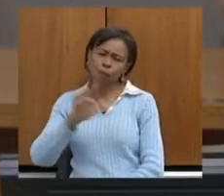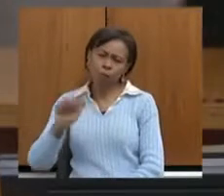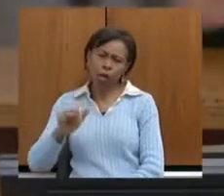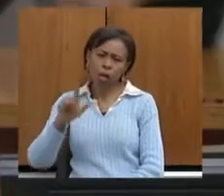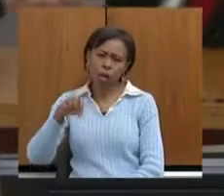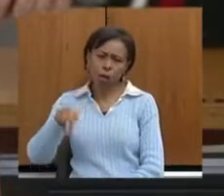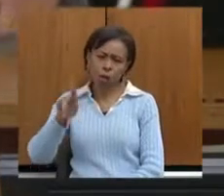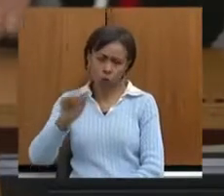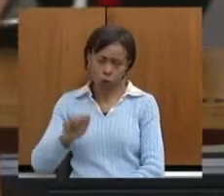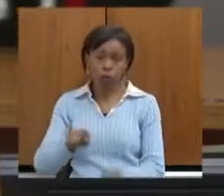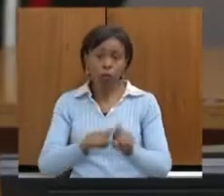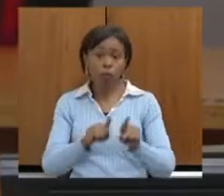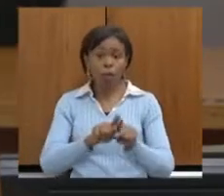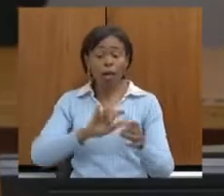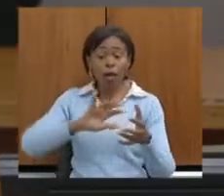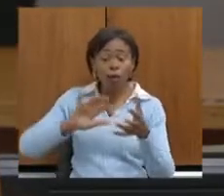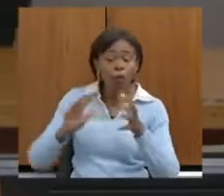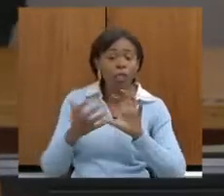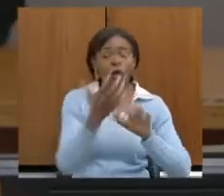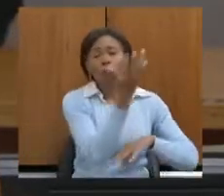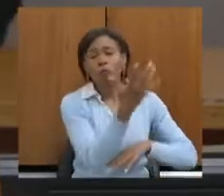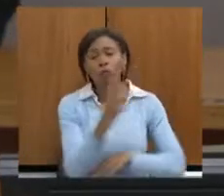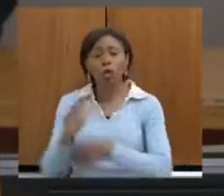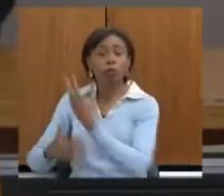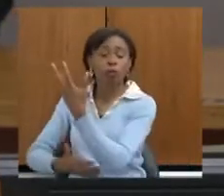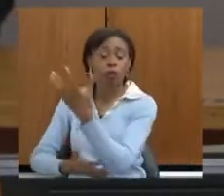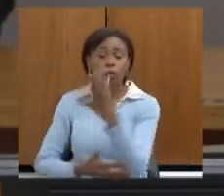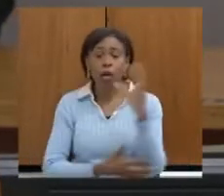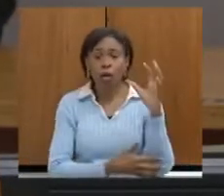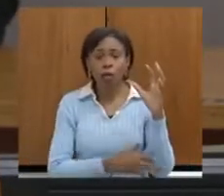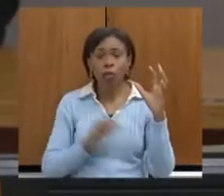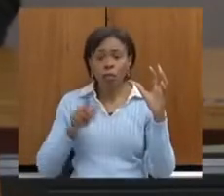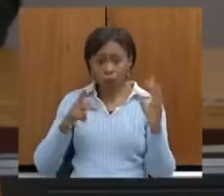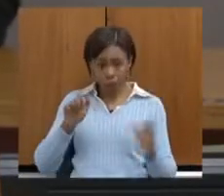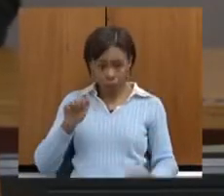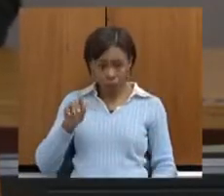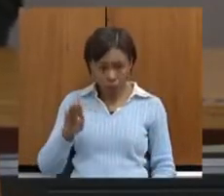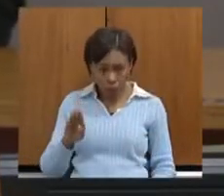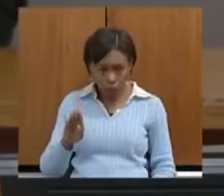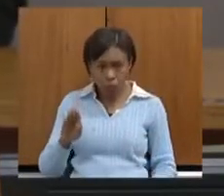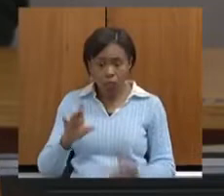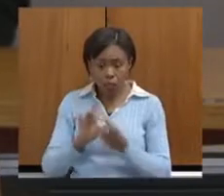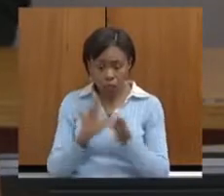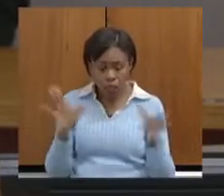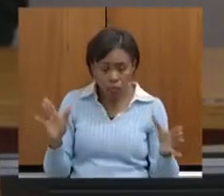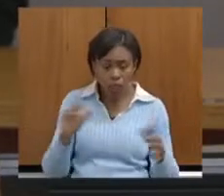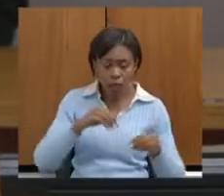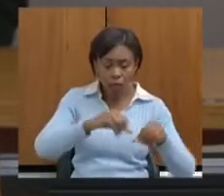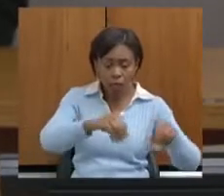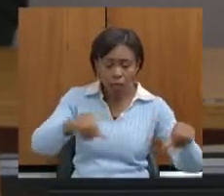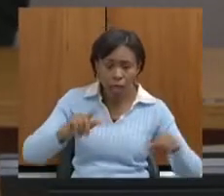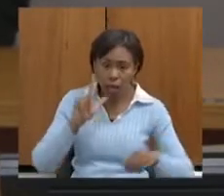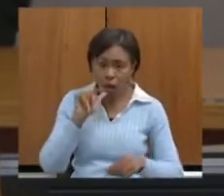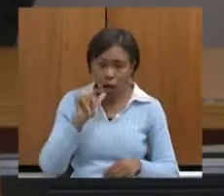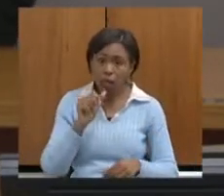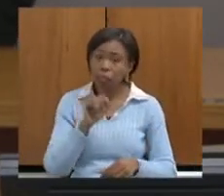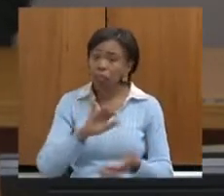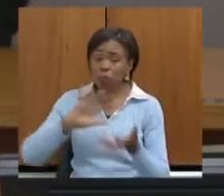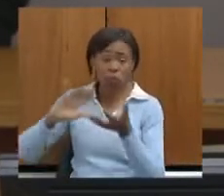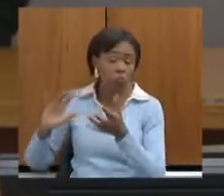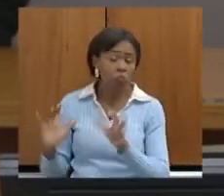porque se a pé AB estabelece acesso à água EA terra sem recuperação ambiental isso não será possível